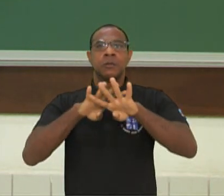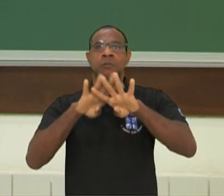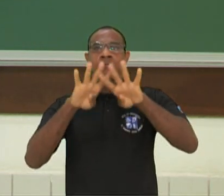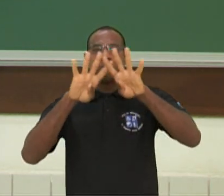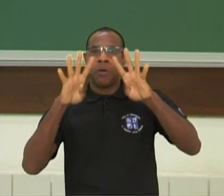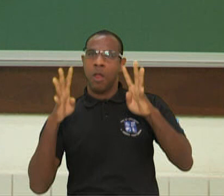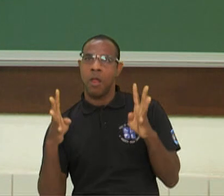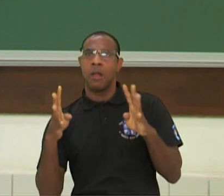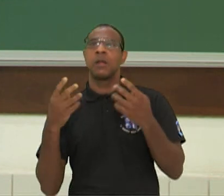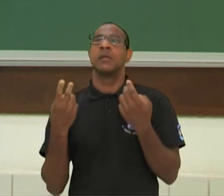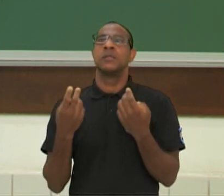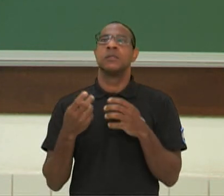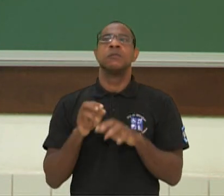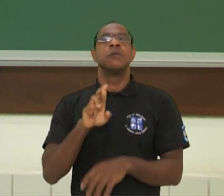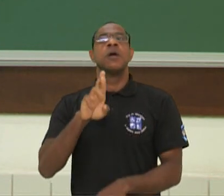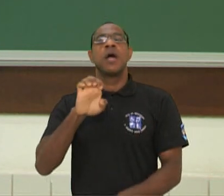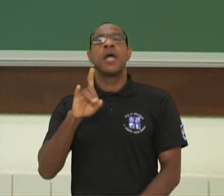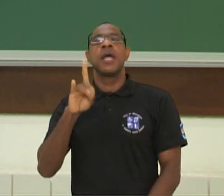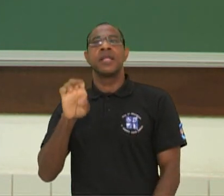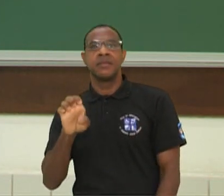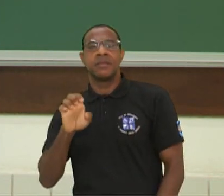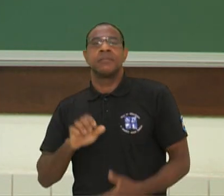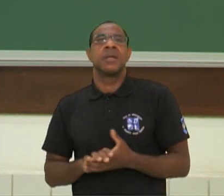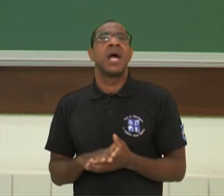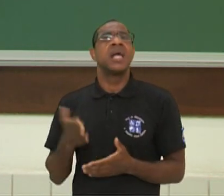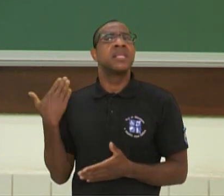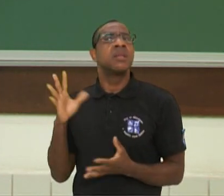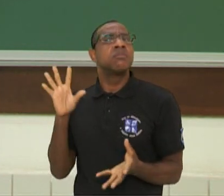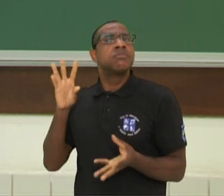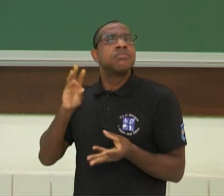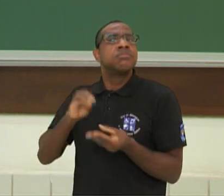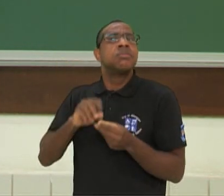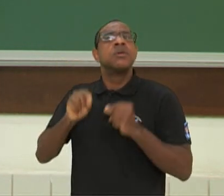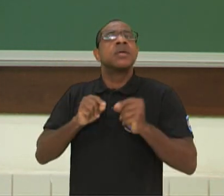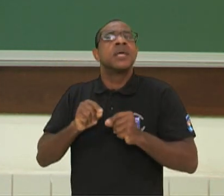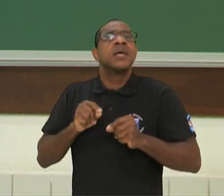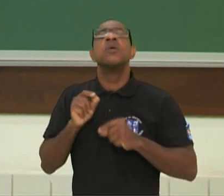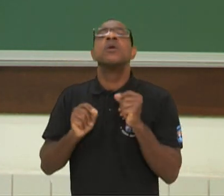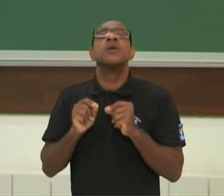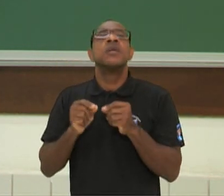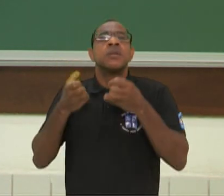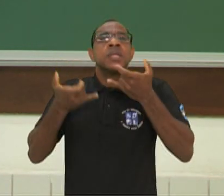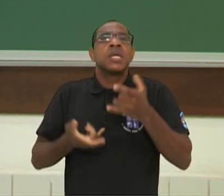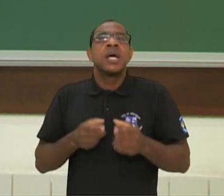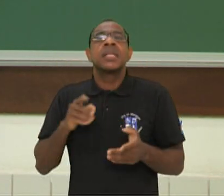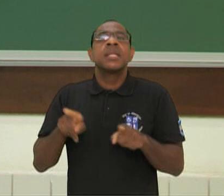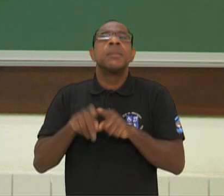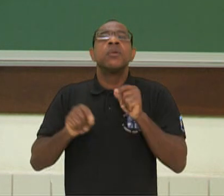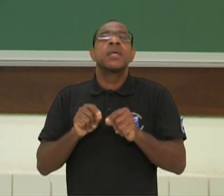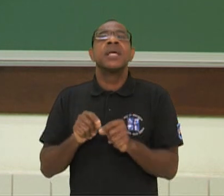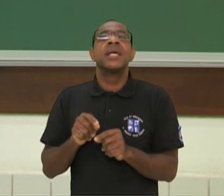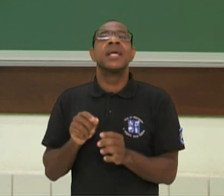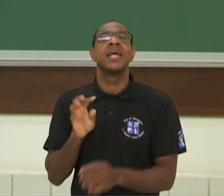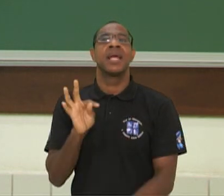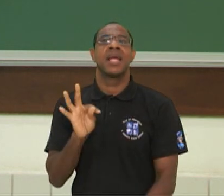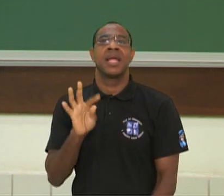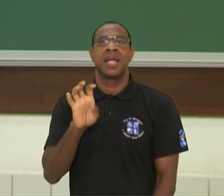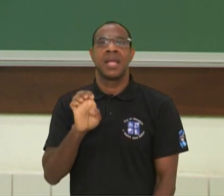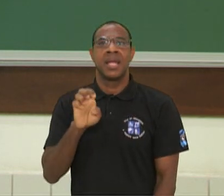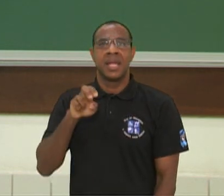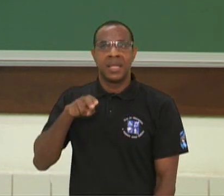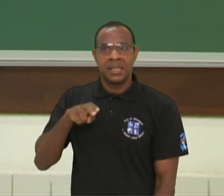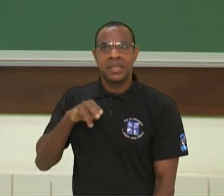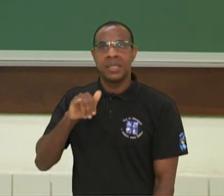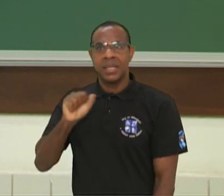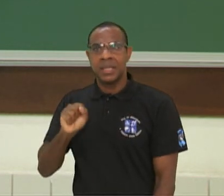as regras e o que é o tênis de mesa. A gente vai fazer um pequeno resumo do que foi dito na aula passada e na sequência falaremos sobre